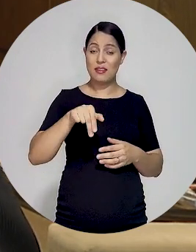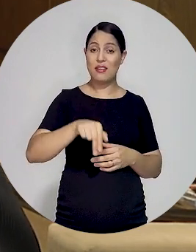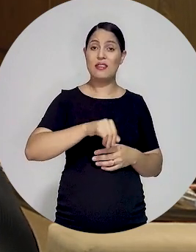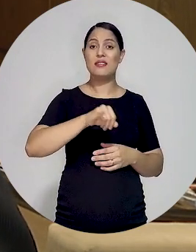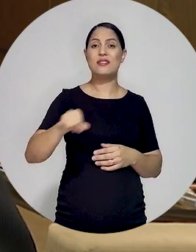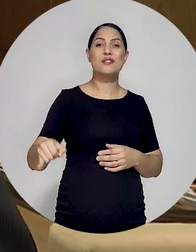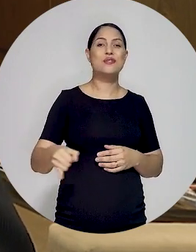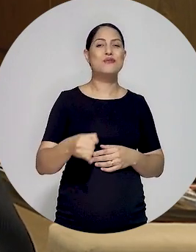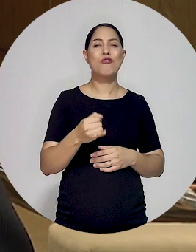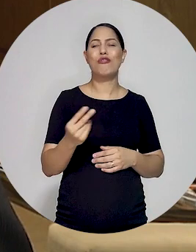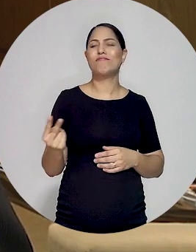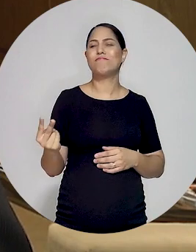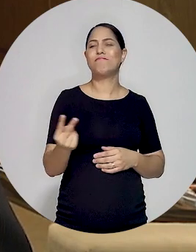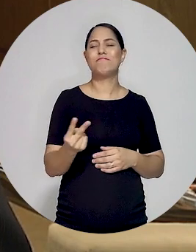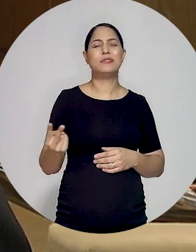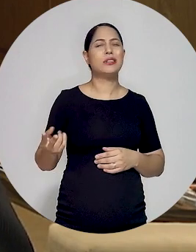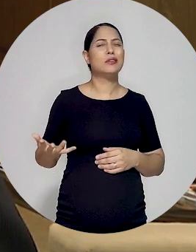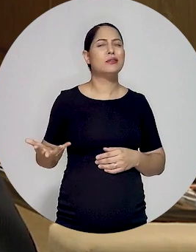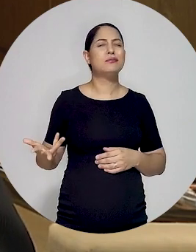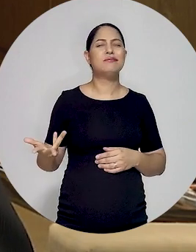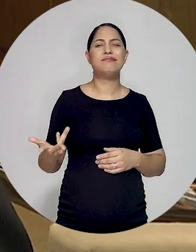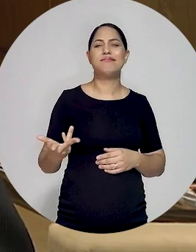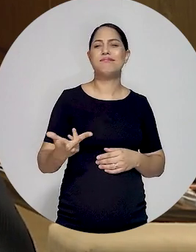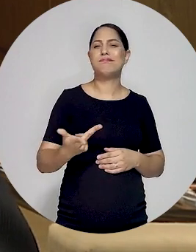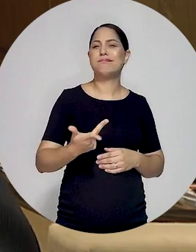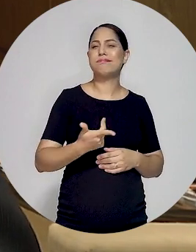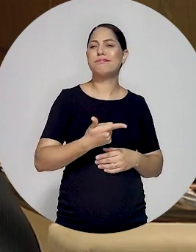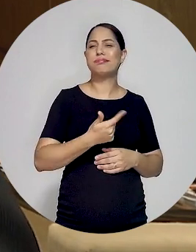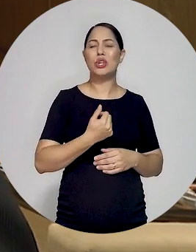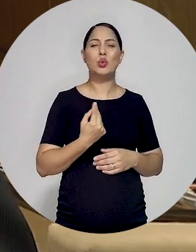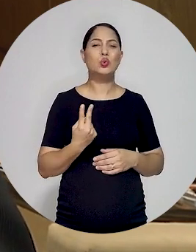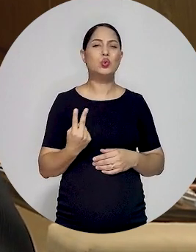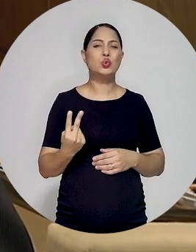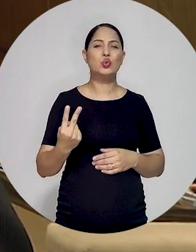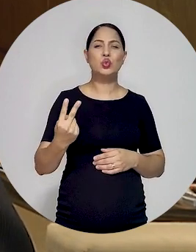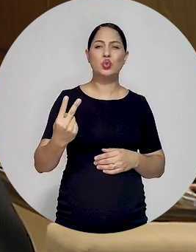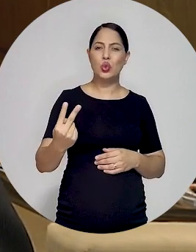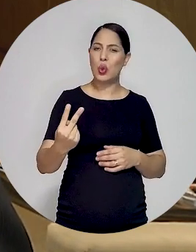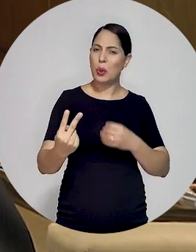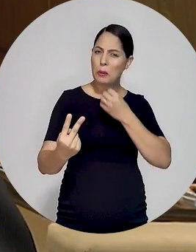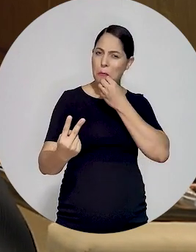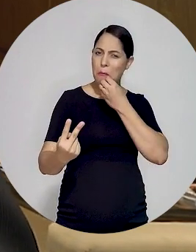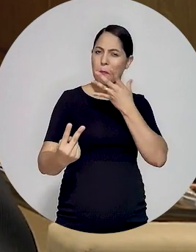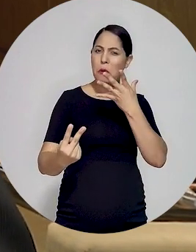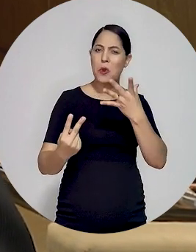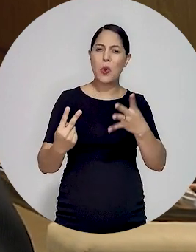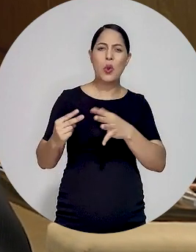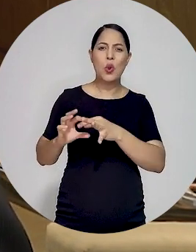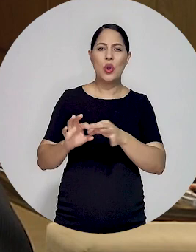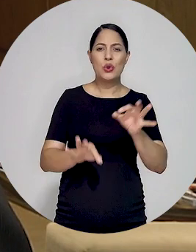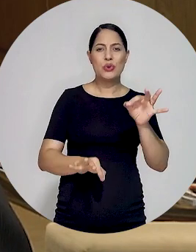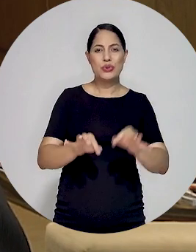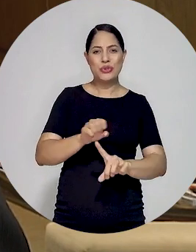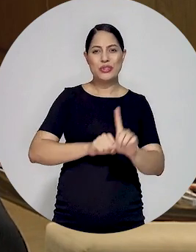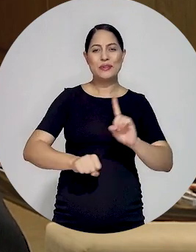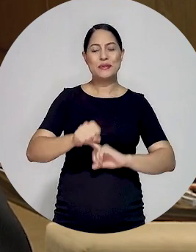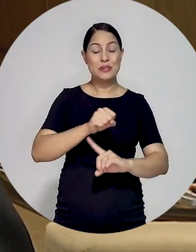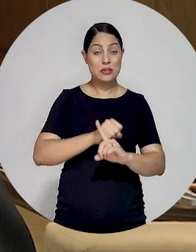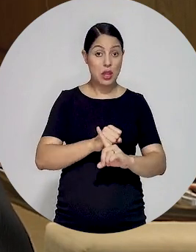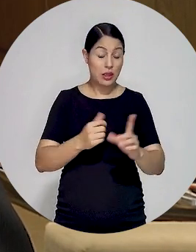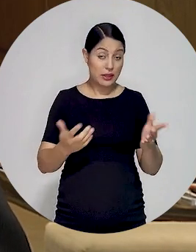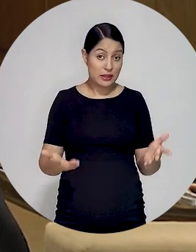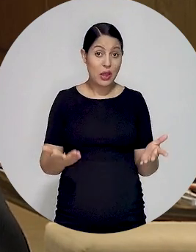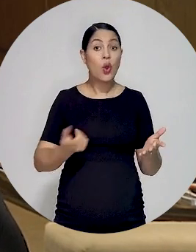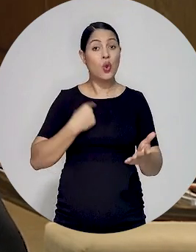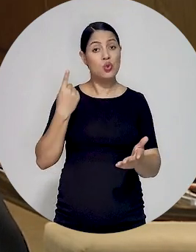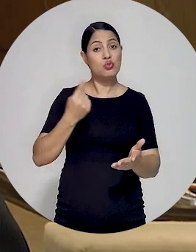CNJ como 2 grandes baluartes em defesa da justiça social. E